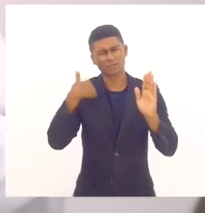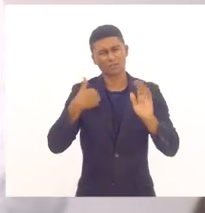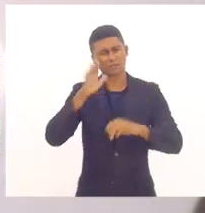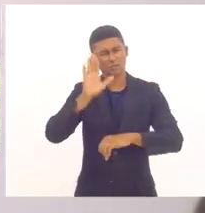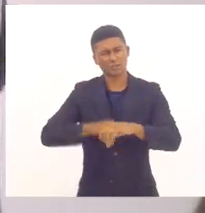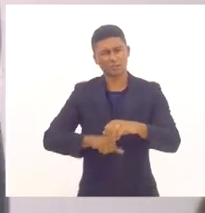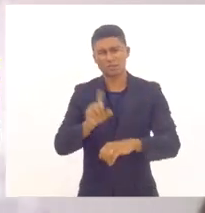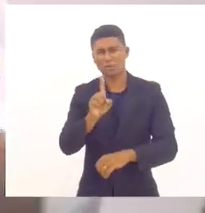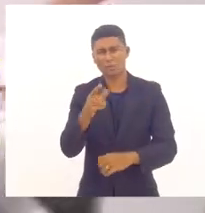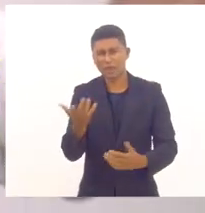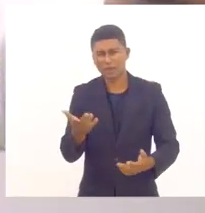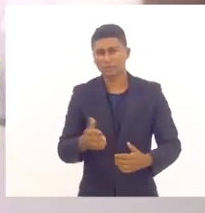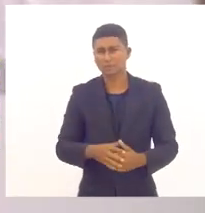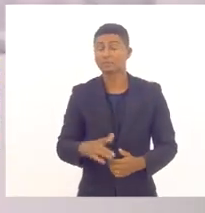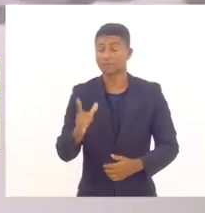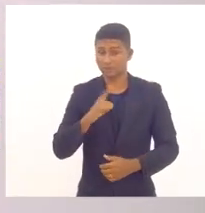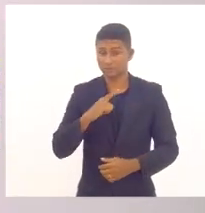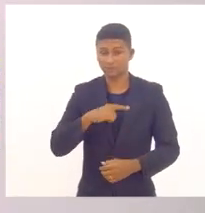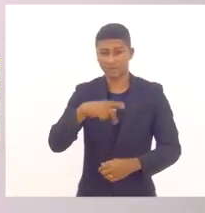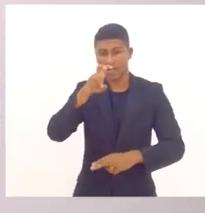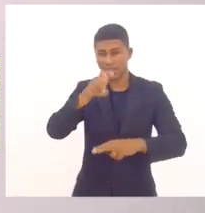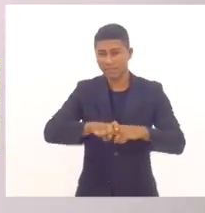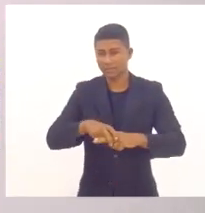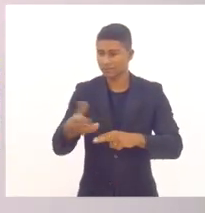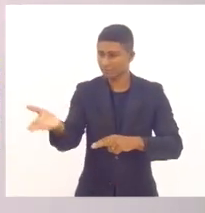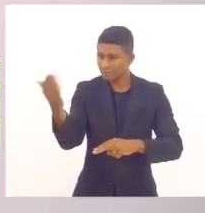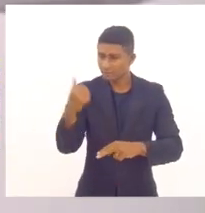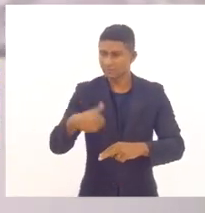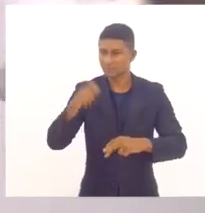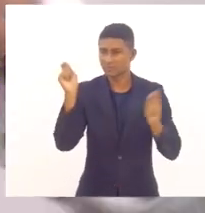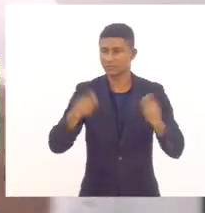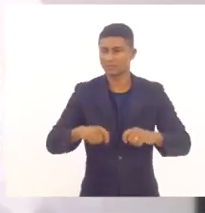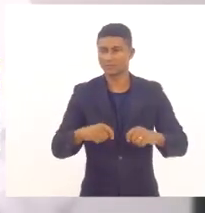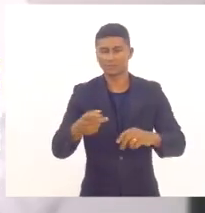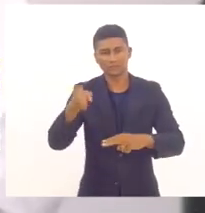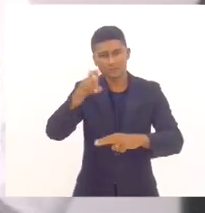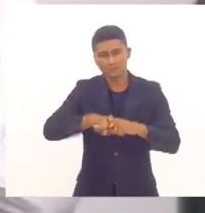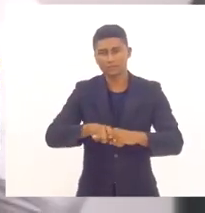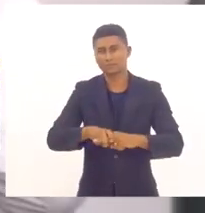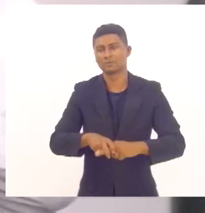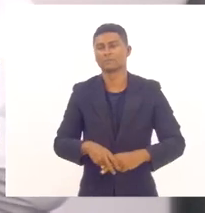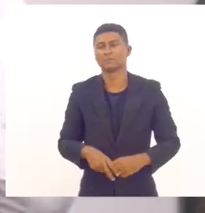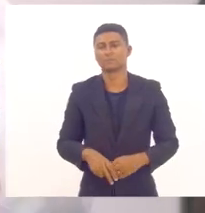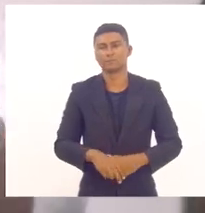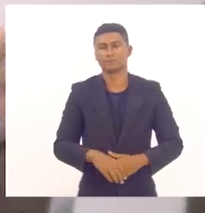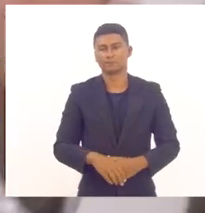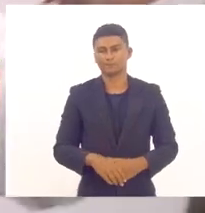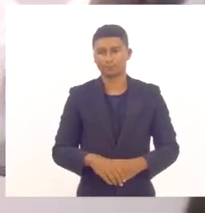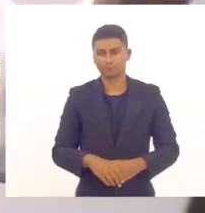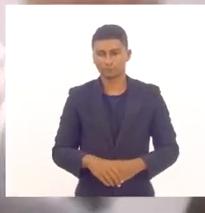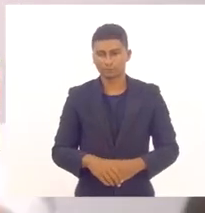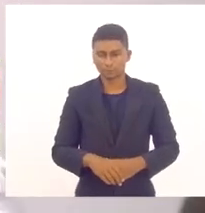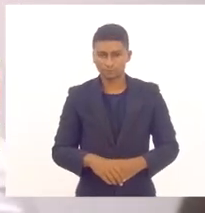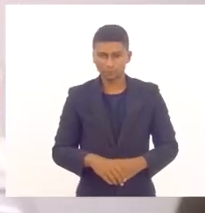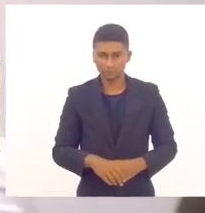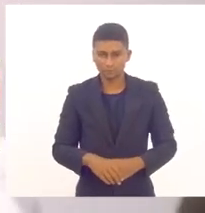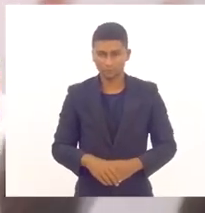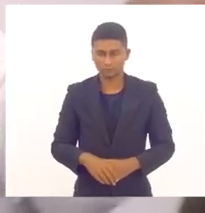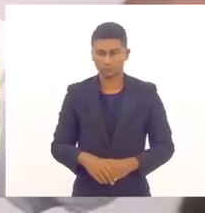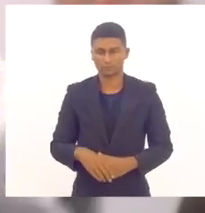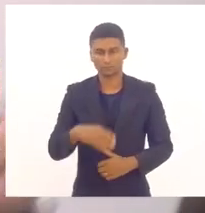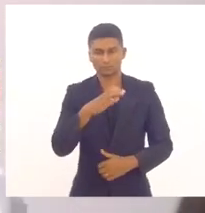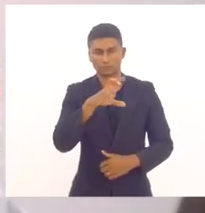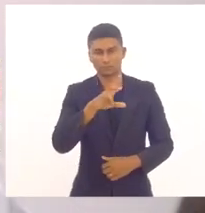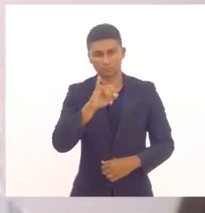e não chamei, mas já tem uma cadeira aqui para ela sentar aqui. Já tem, tem duas. Tem aqui. Por favor, contramestra Celi,